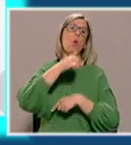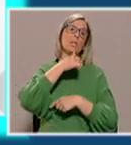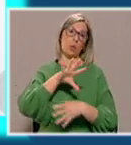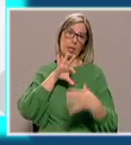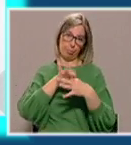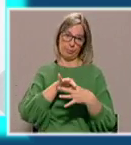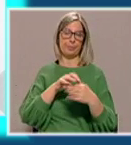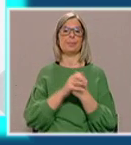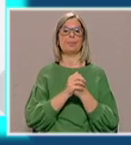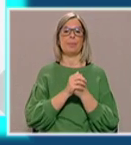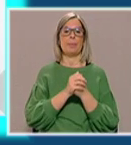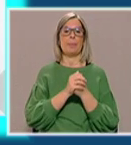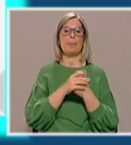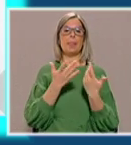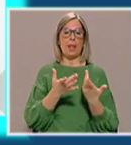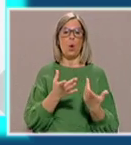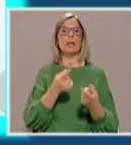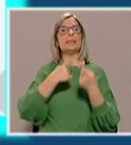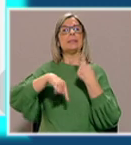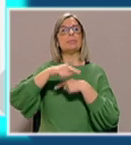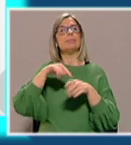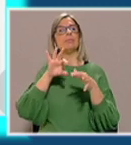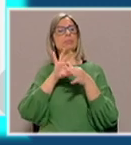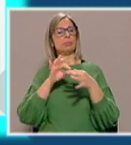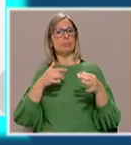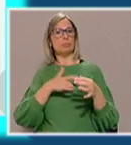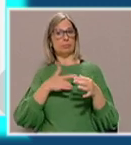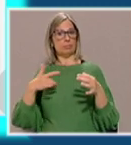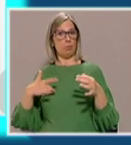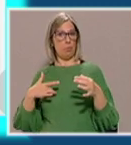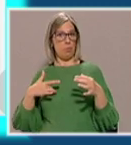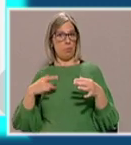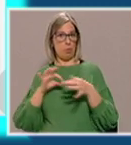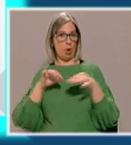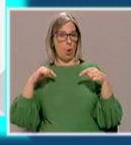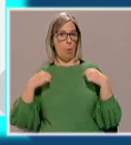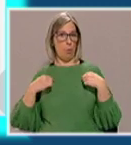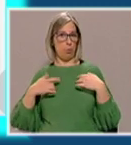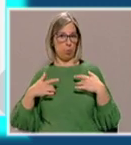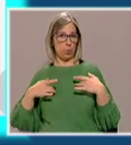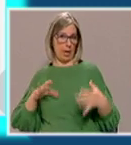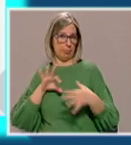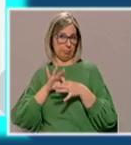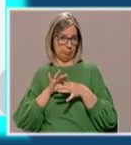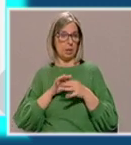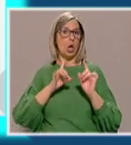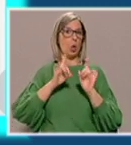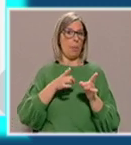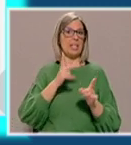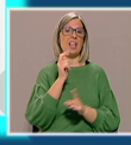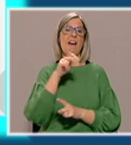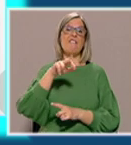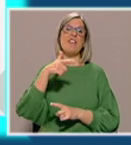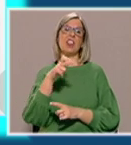sanguínea. Relativamente à circulação pulmonar, eu vou preencher já tudo. Portanto, inicia-se no ventrículo